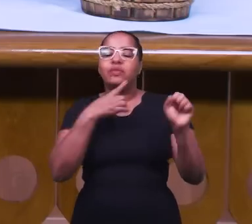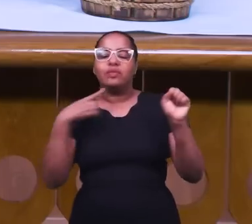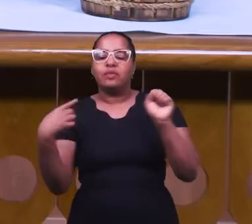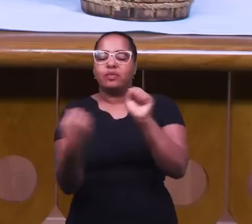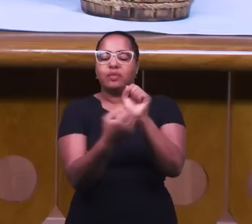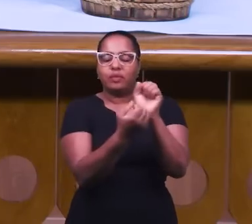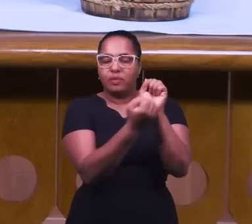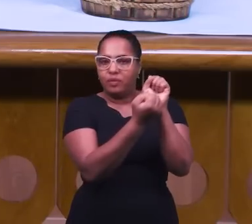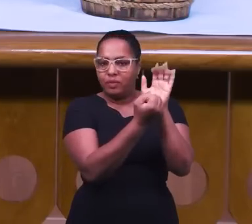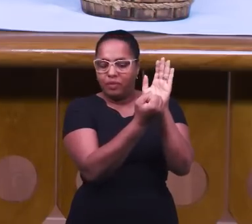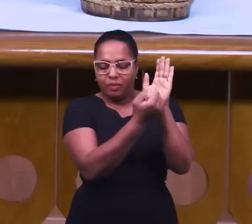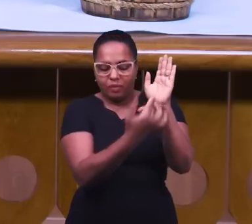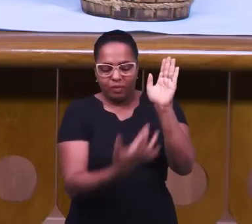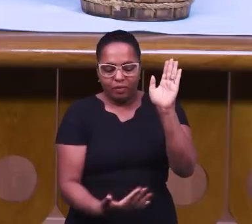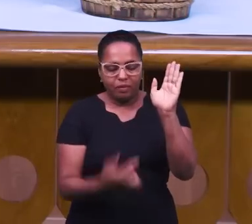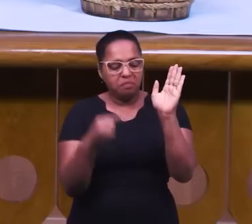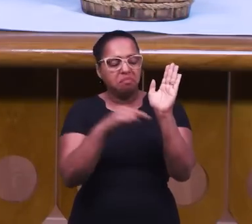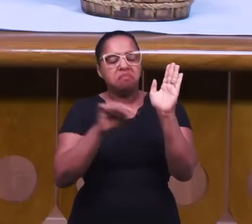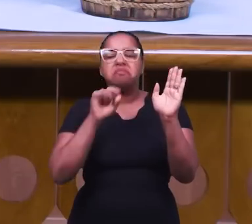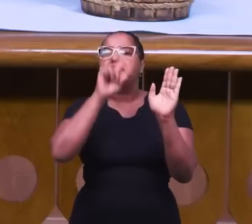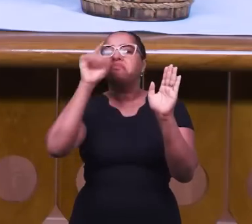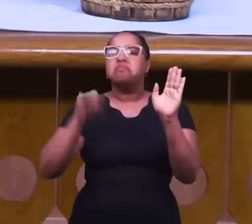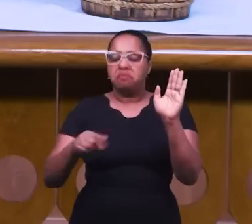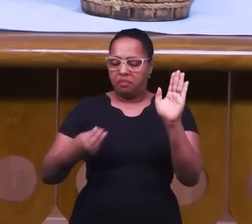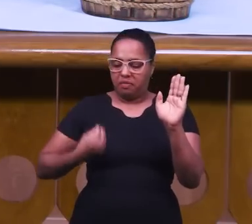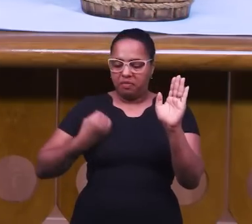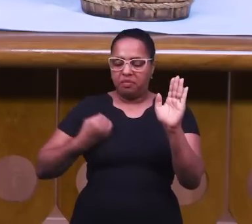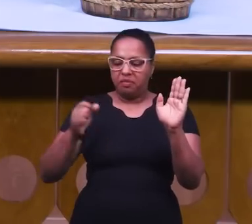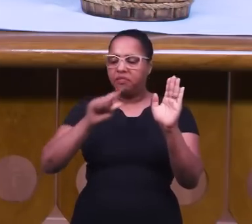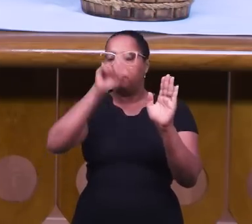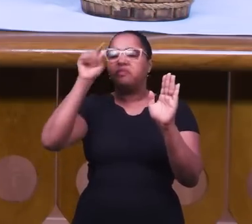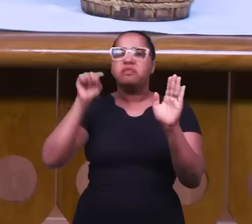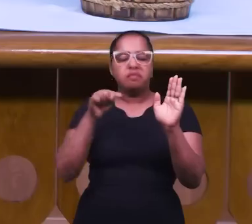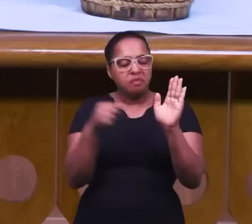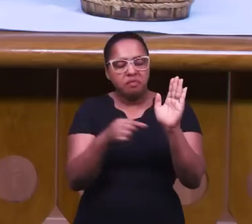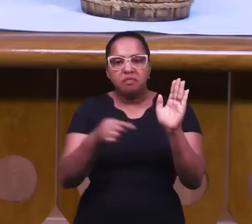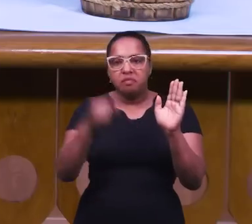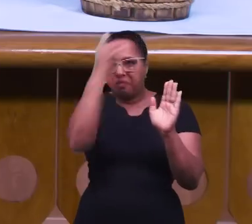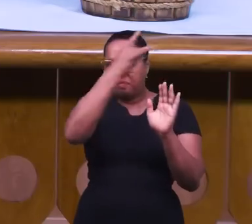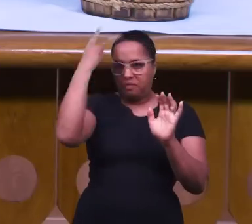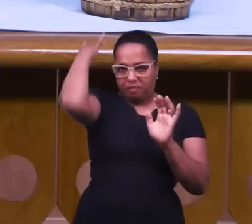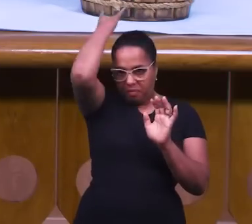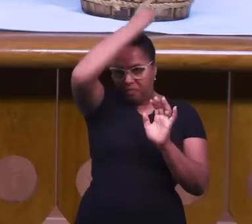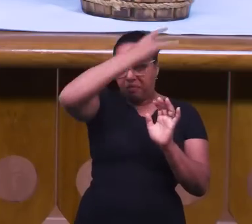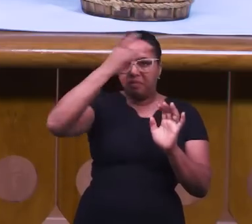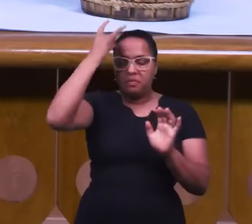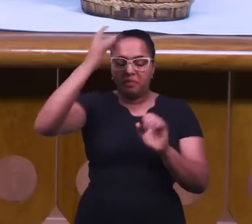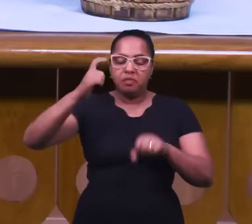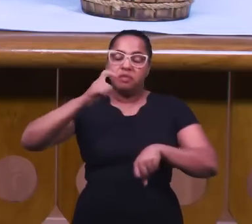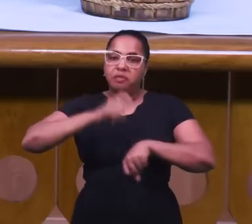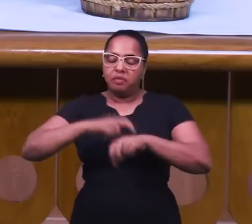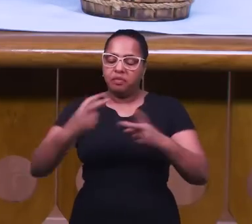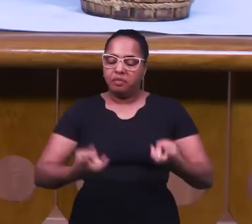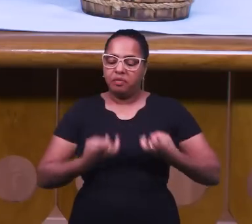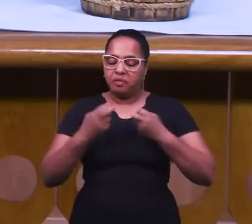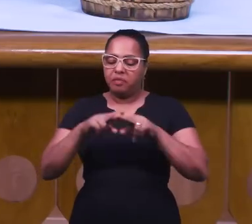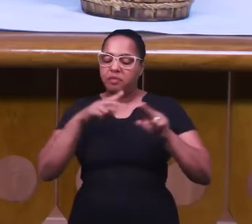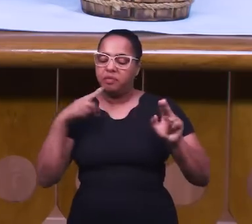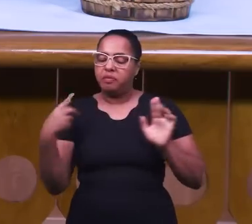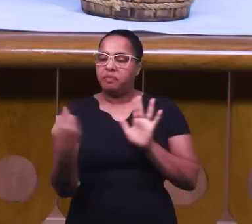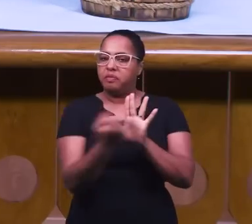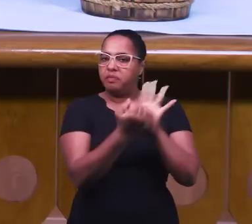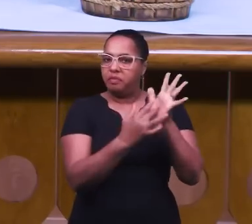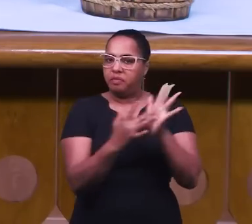seu sangue. Qual é o seu sangue? A vida. Qual é a vida? É o seu Espírito Santo. Então, quando nós clamamos pelo sangue de